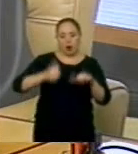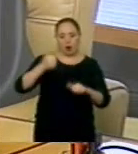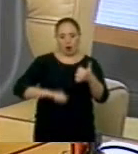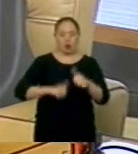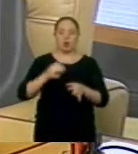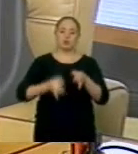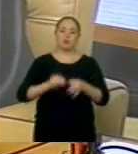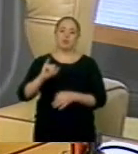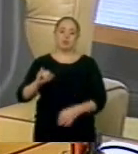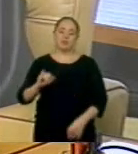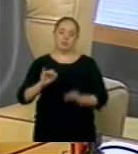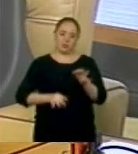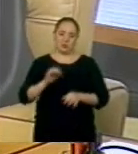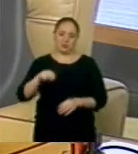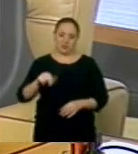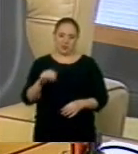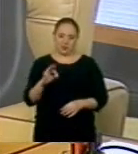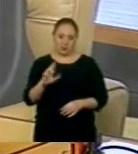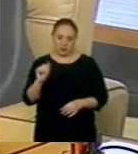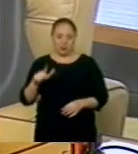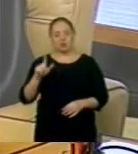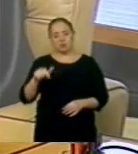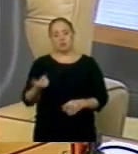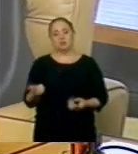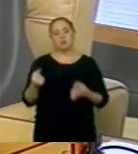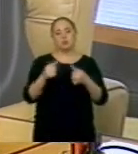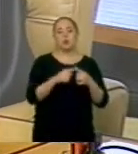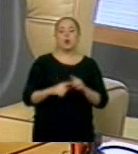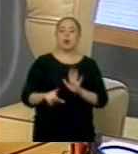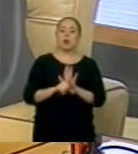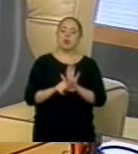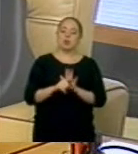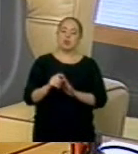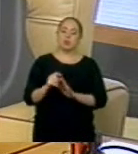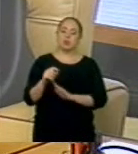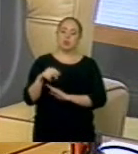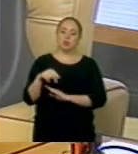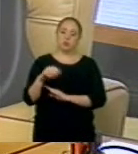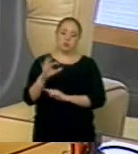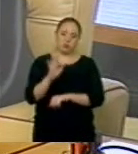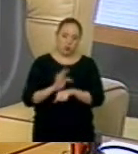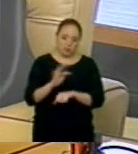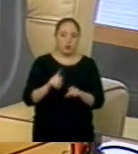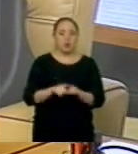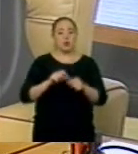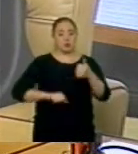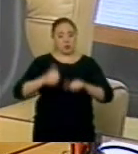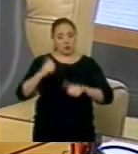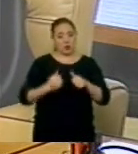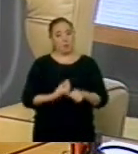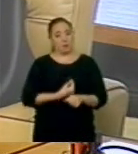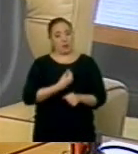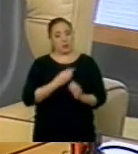juiz natural competente, quer no que diz respeito à legalidade formal, quer no que diz respeito à análise da presença